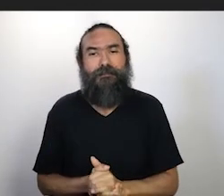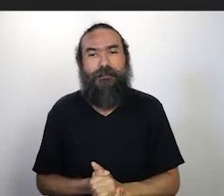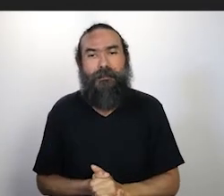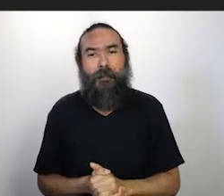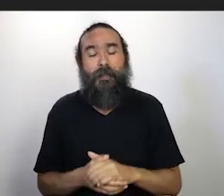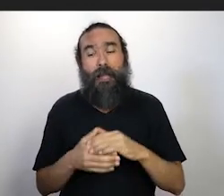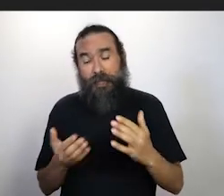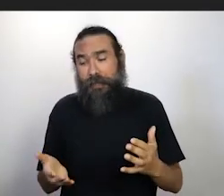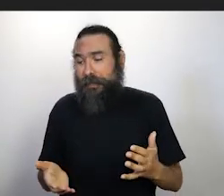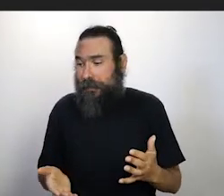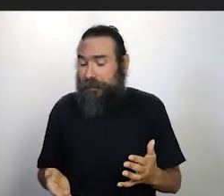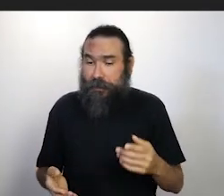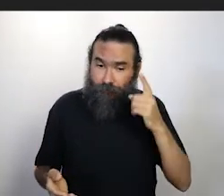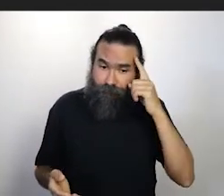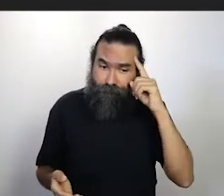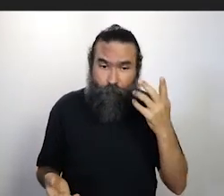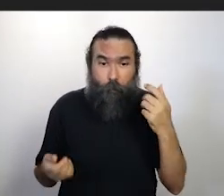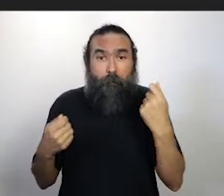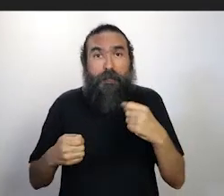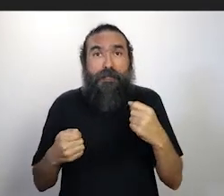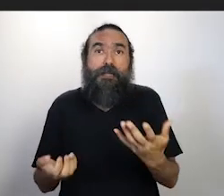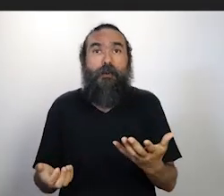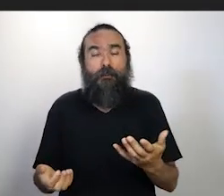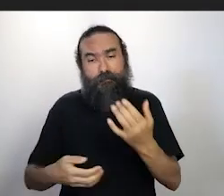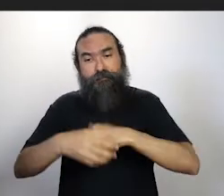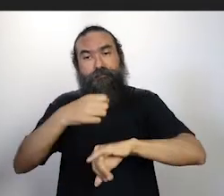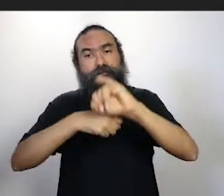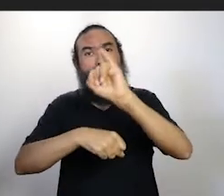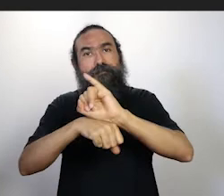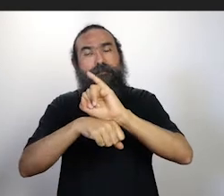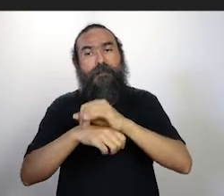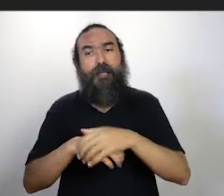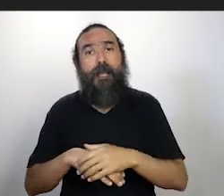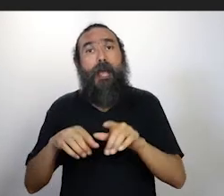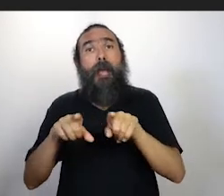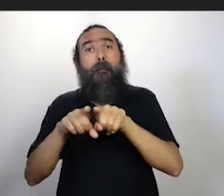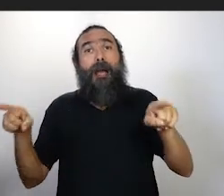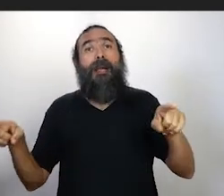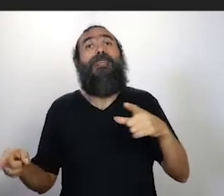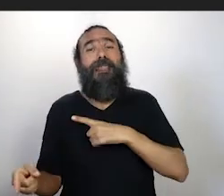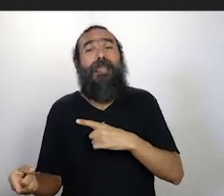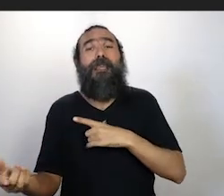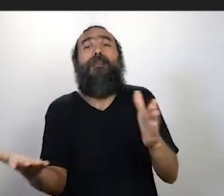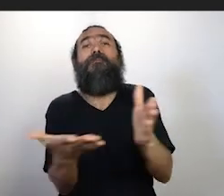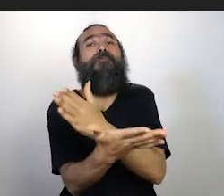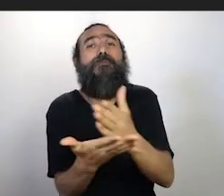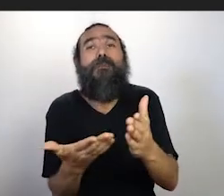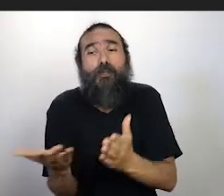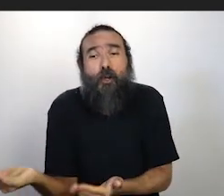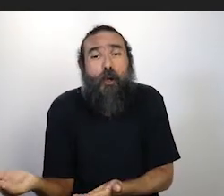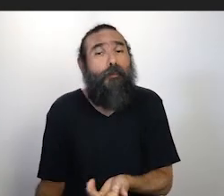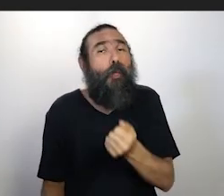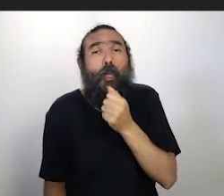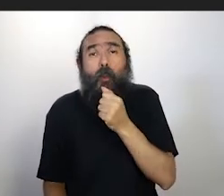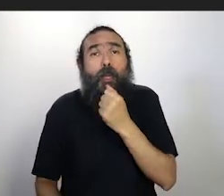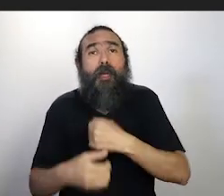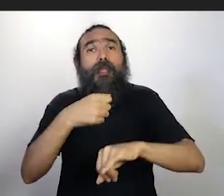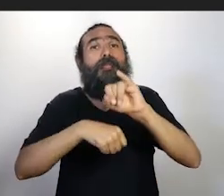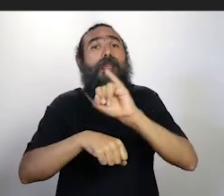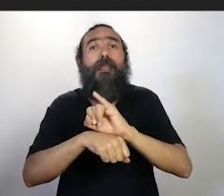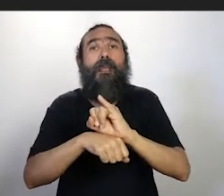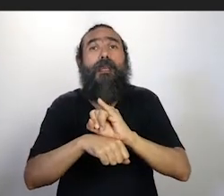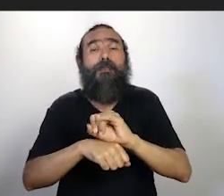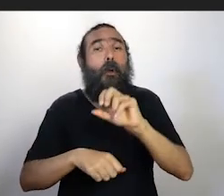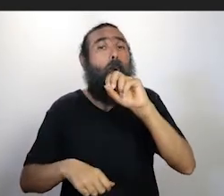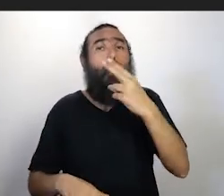de ensino. Como acessar esse jovem que não tem acesso à internet? Ou que muitas vezes também não tem